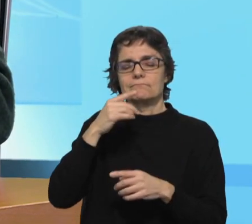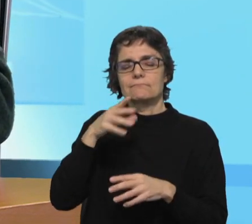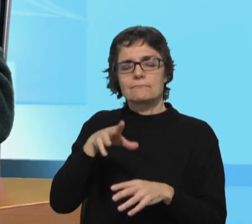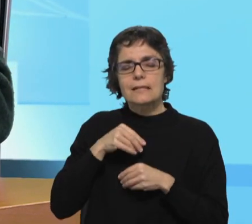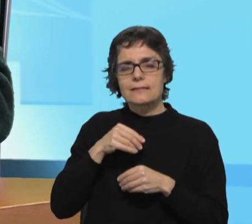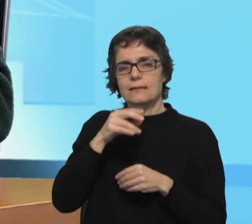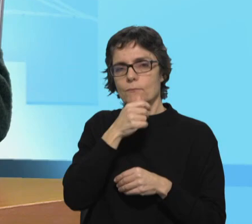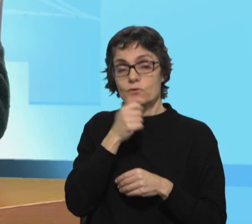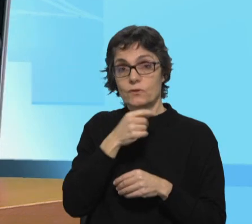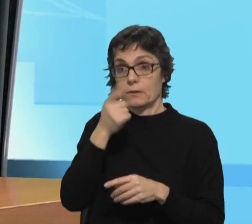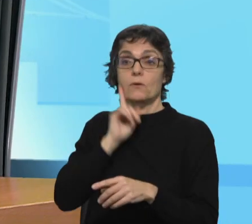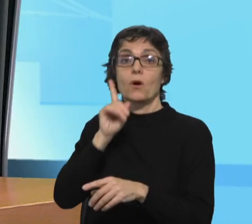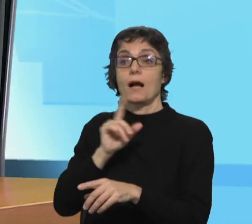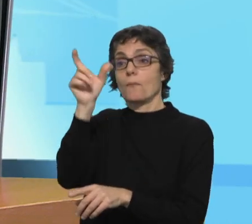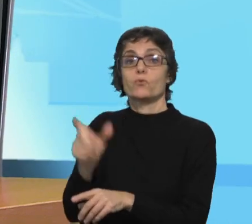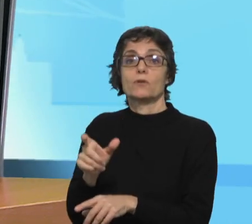experiência direta, não é verdade?